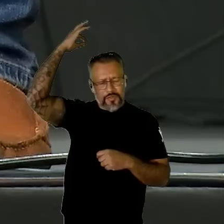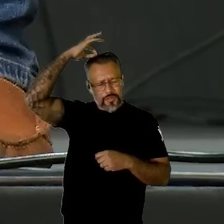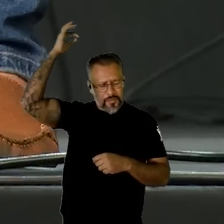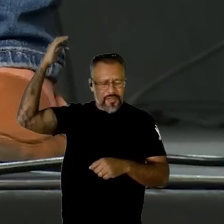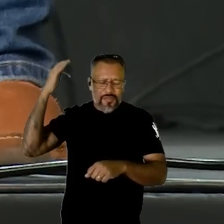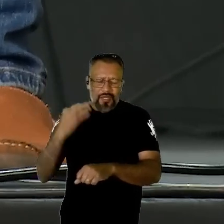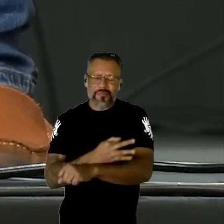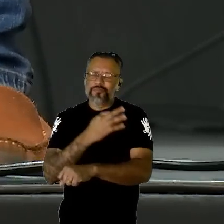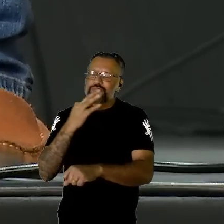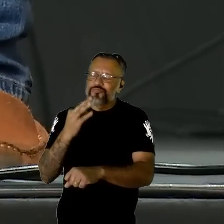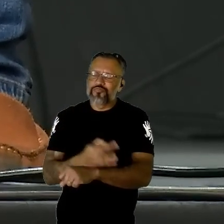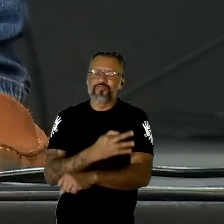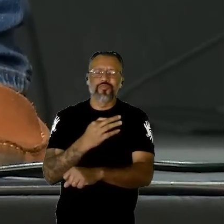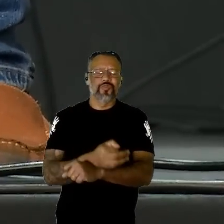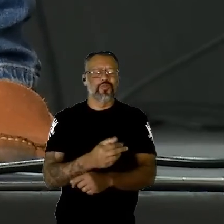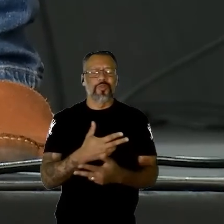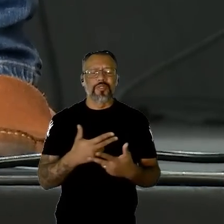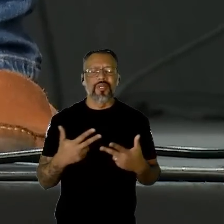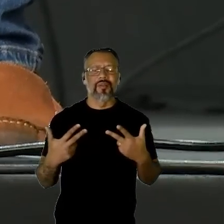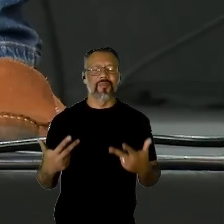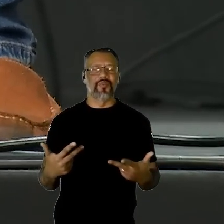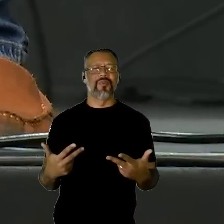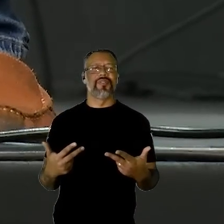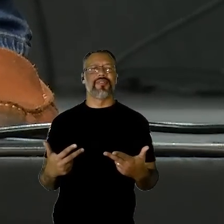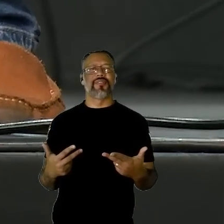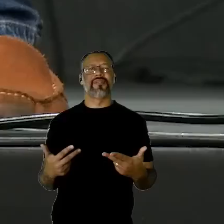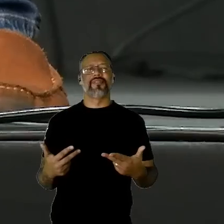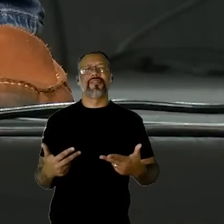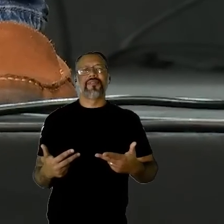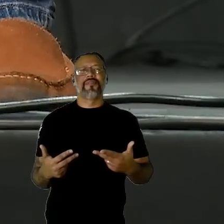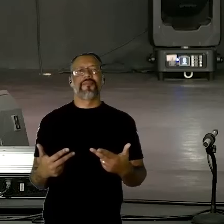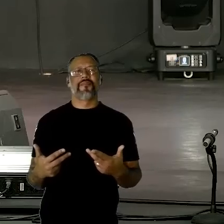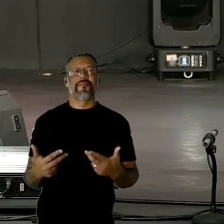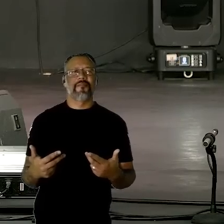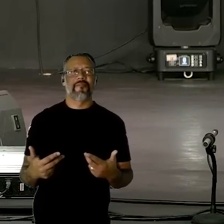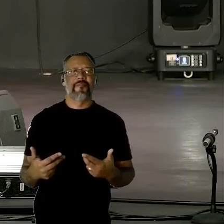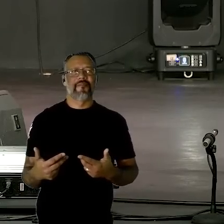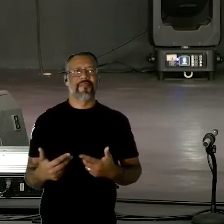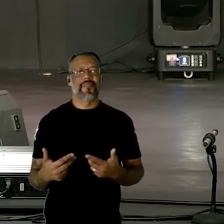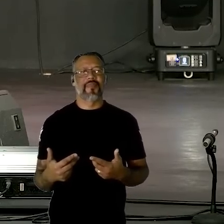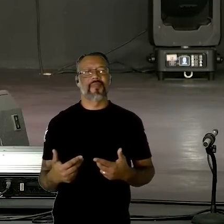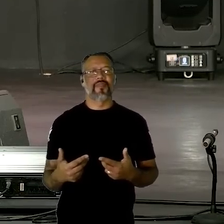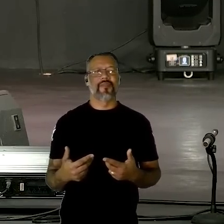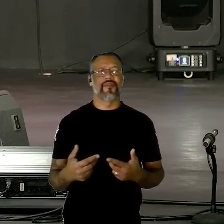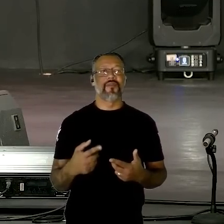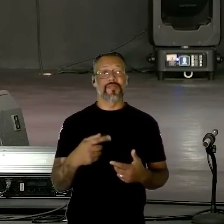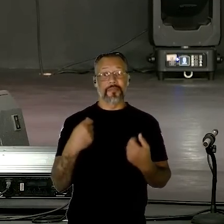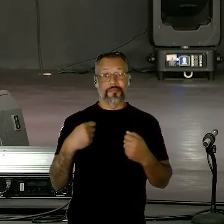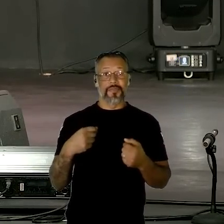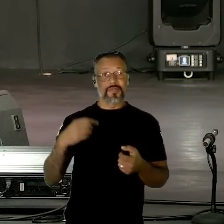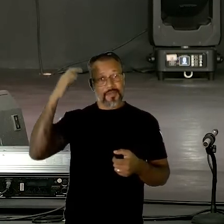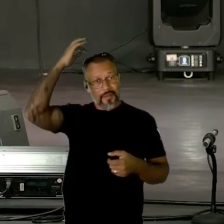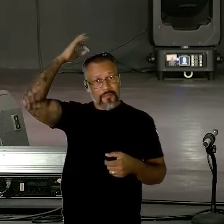suporta pressão e lá tá cheia tudo que quer entrar tem que voltar porque não cabe mais nada ela está cheia é por isso que Paulo fala não se